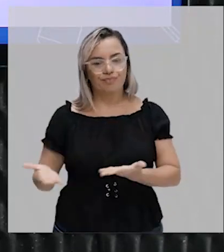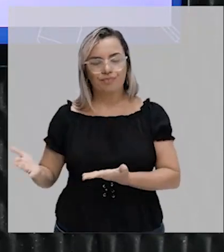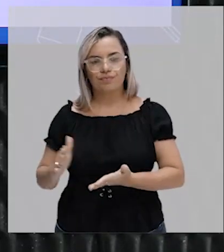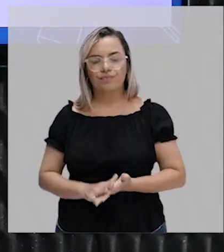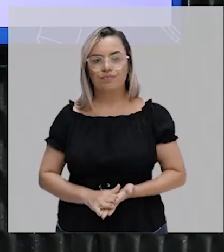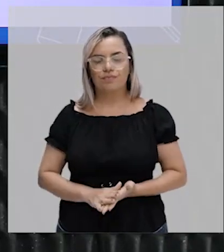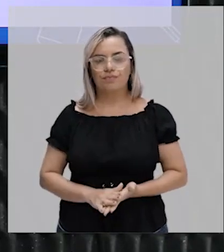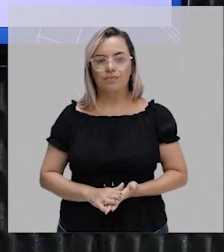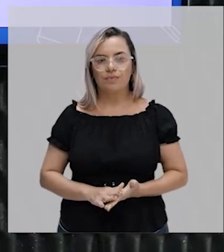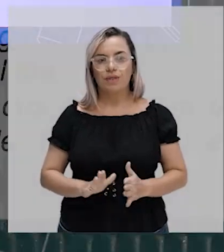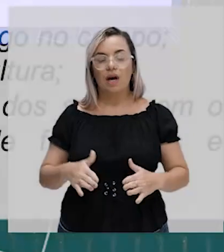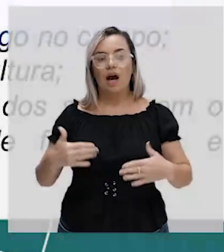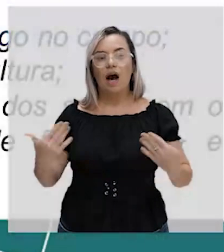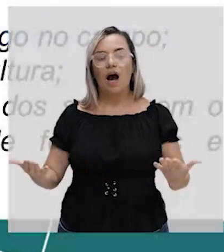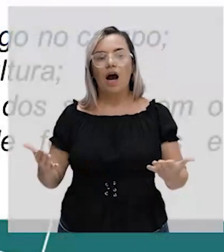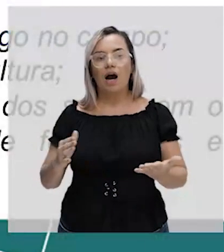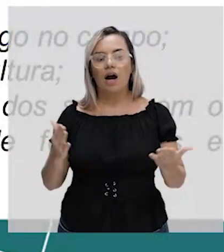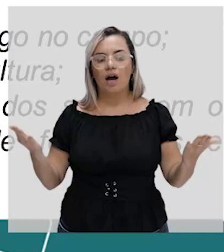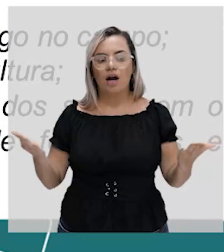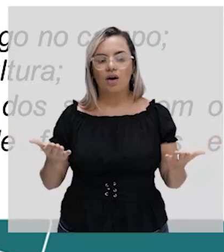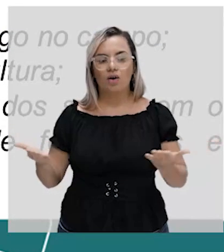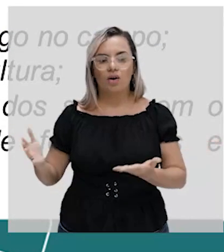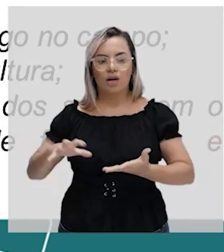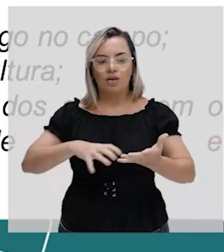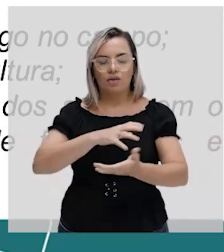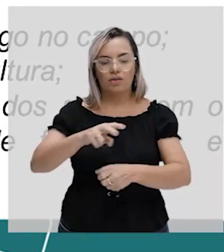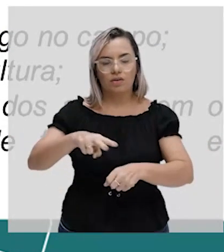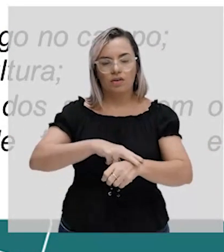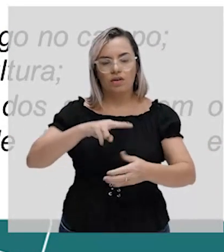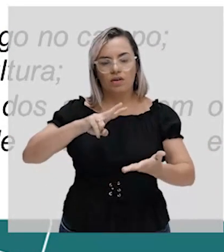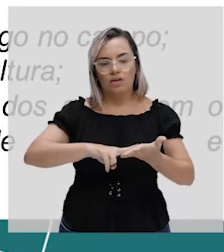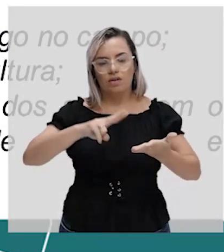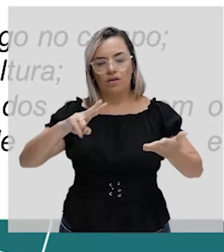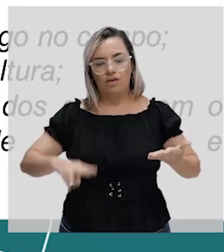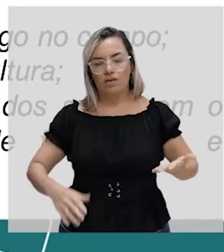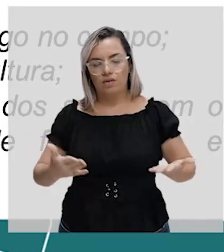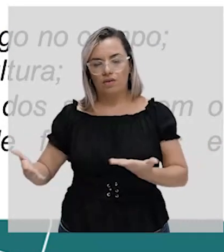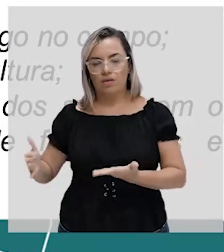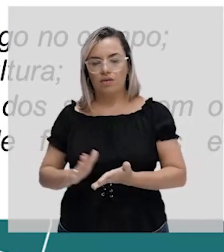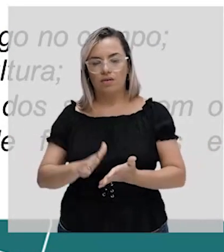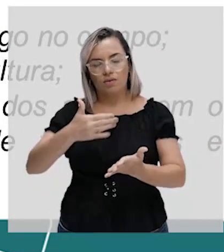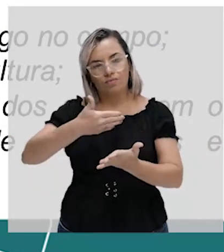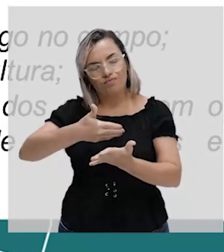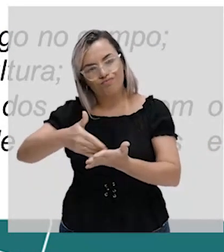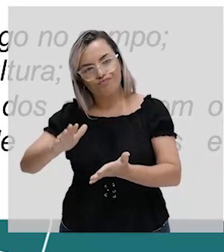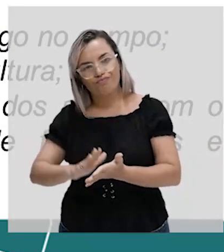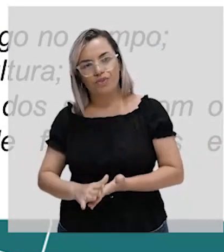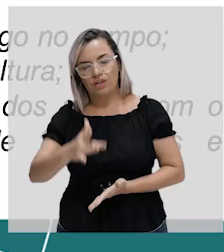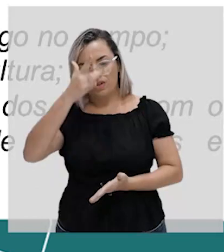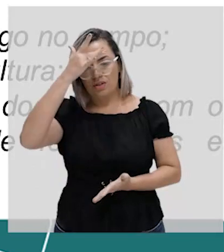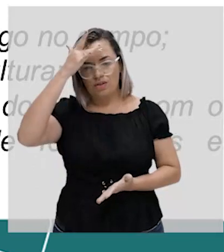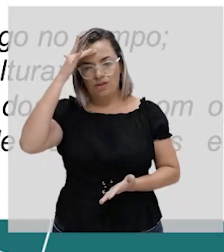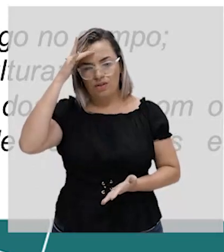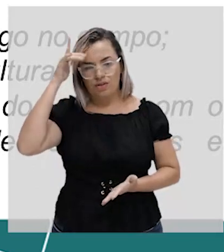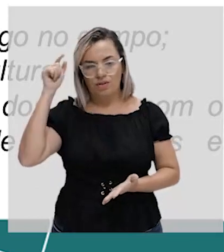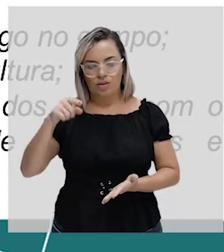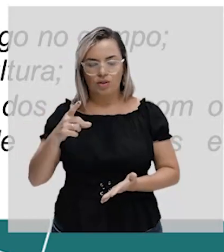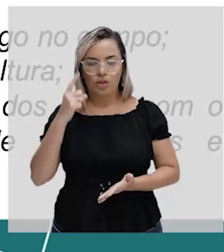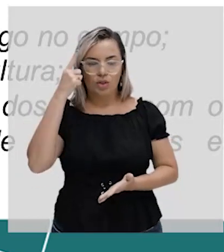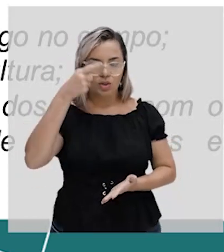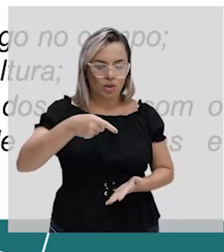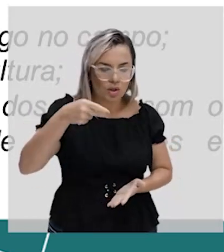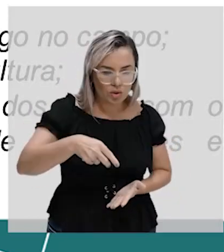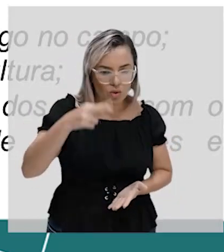as principais desvantagens que a Revolução Verde te trouxe? Primeira delas, a expulsão de pequenos proprietários e trabalhadores rurais do